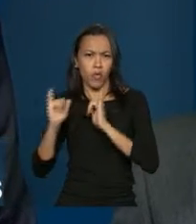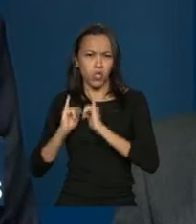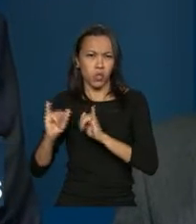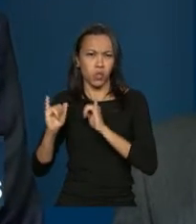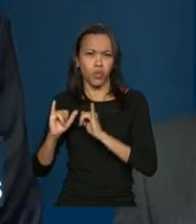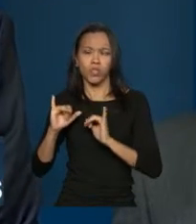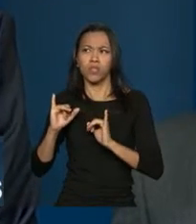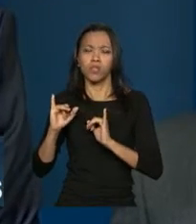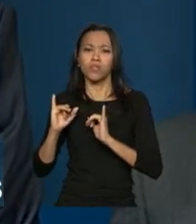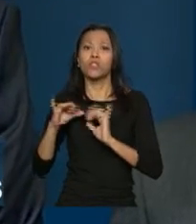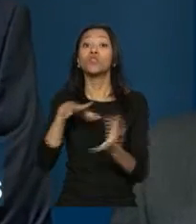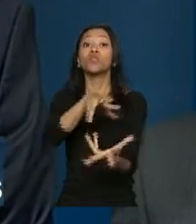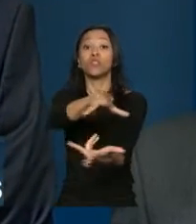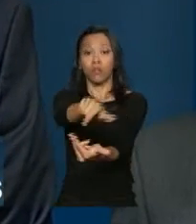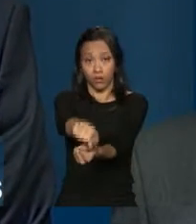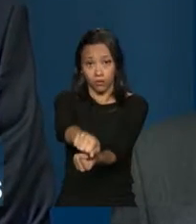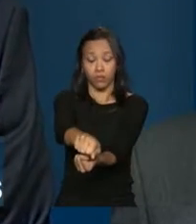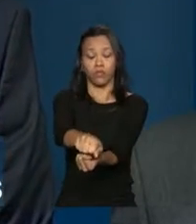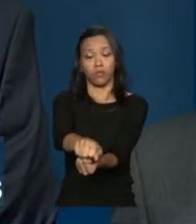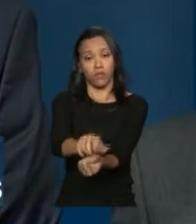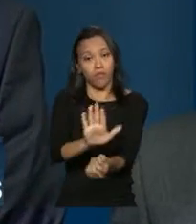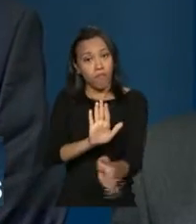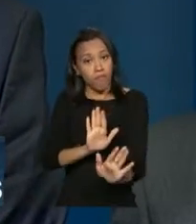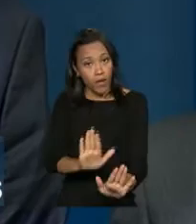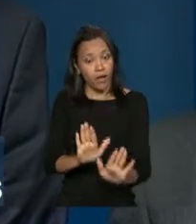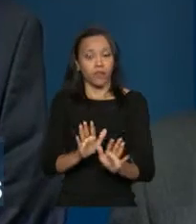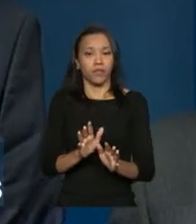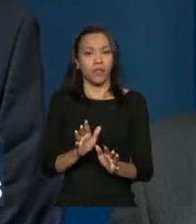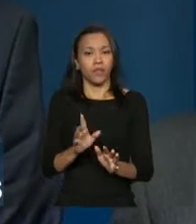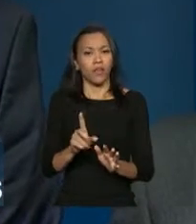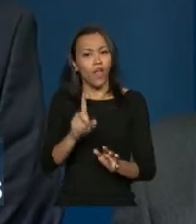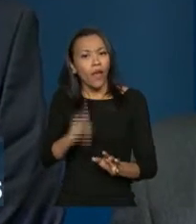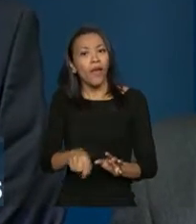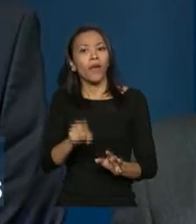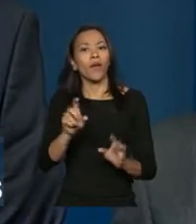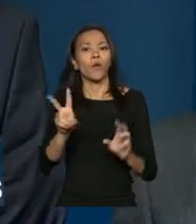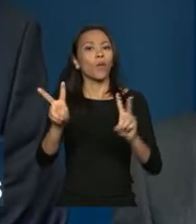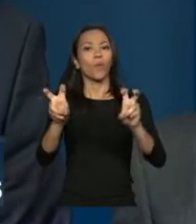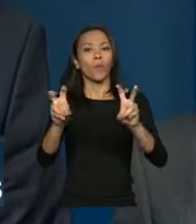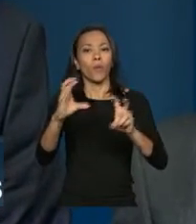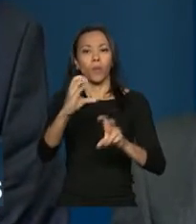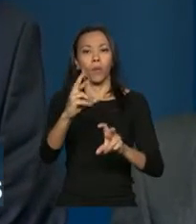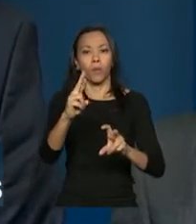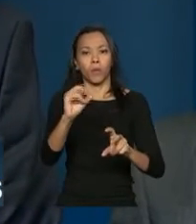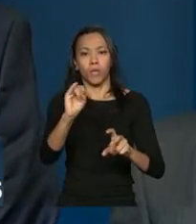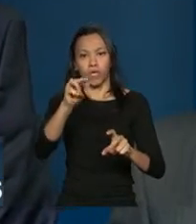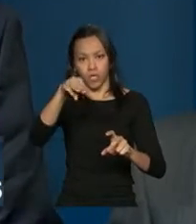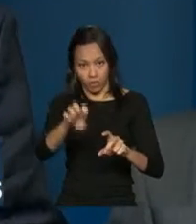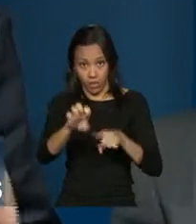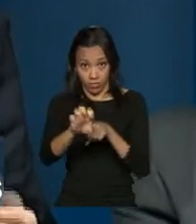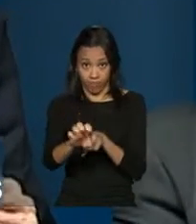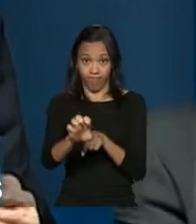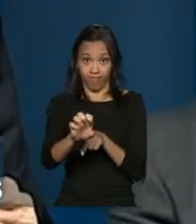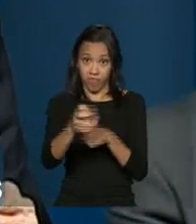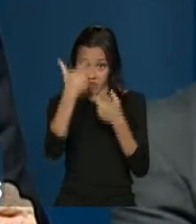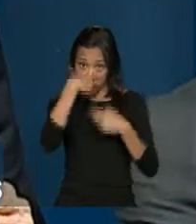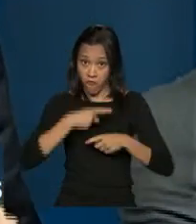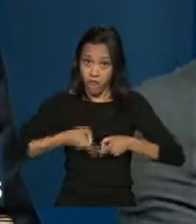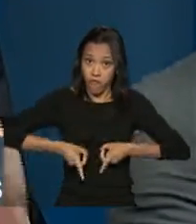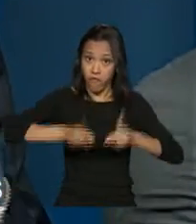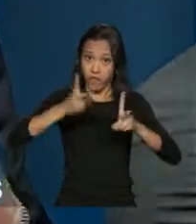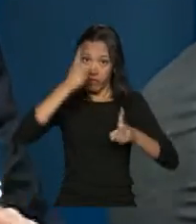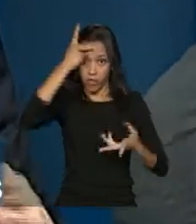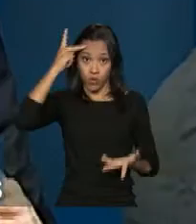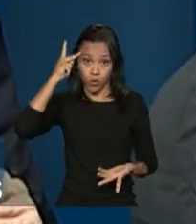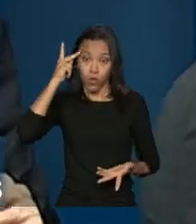dados mundiais, mas em se tratando de um crime, que como o ministro mencionou, é um crime de